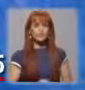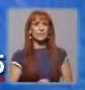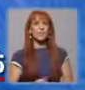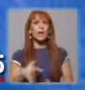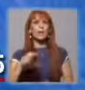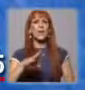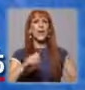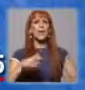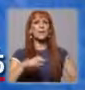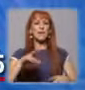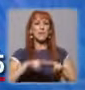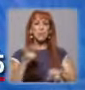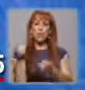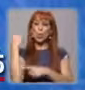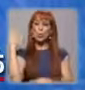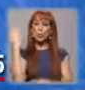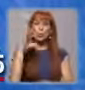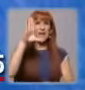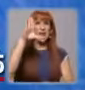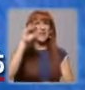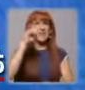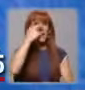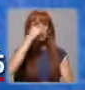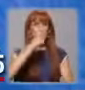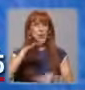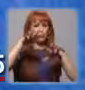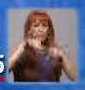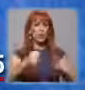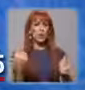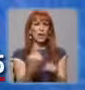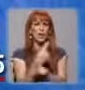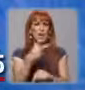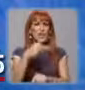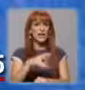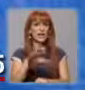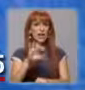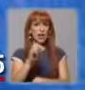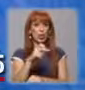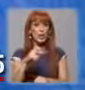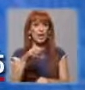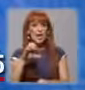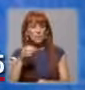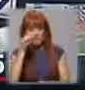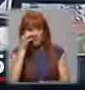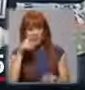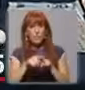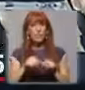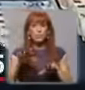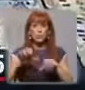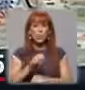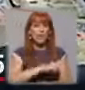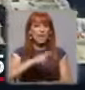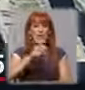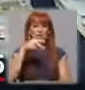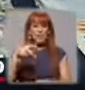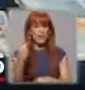A PSP deteve ontem no Porto 10 pessoas e apreendeu vários quilos de heroína e cocaína. Foram ainda apreendidos milhares de